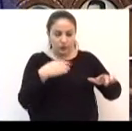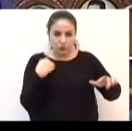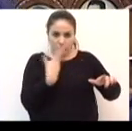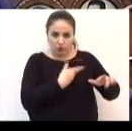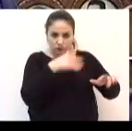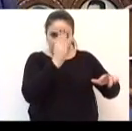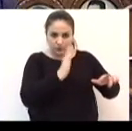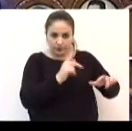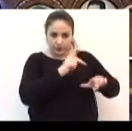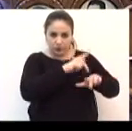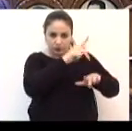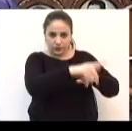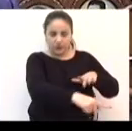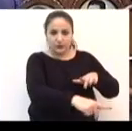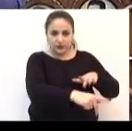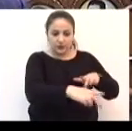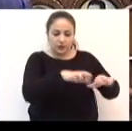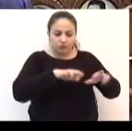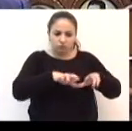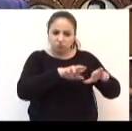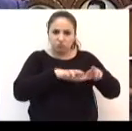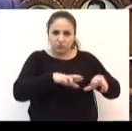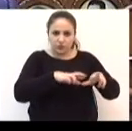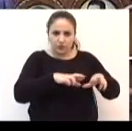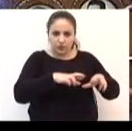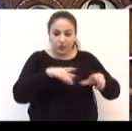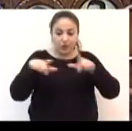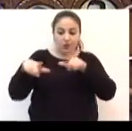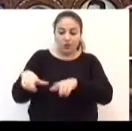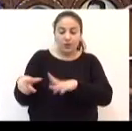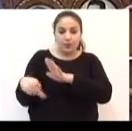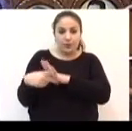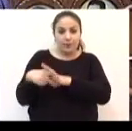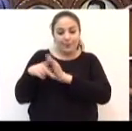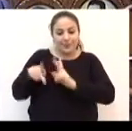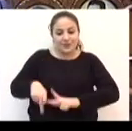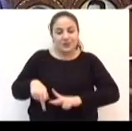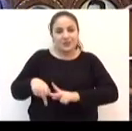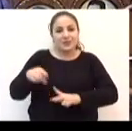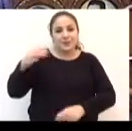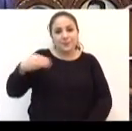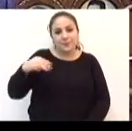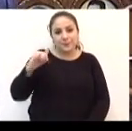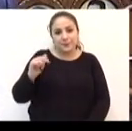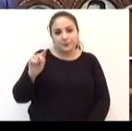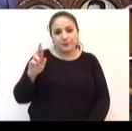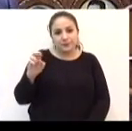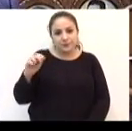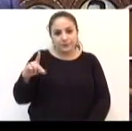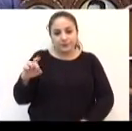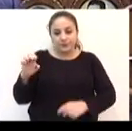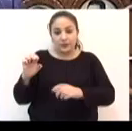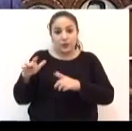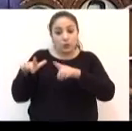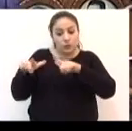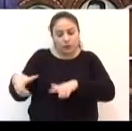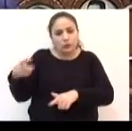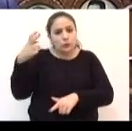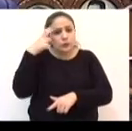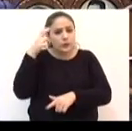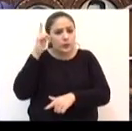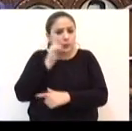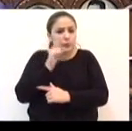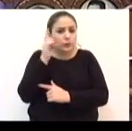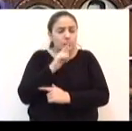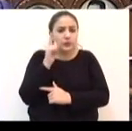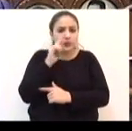nacionais, passofundenses e da região, e um outro espaço para o migrante, que fosse um espaço bem cultural, onde eles pudessem, inclusive dos